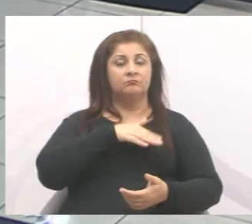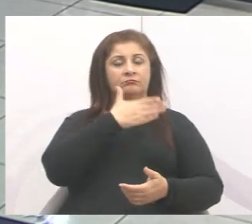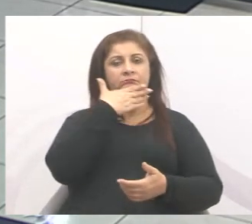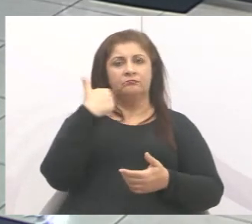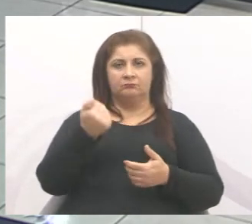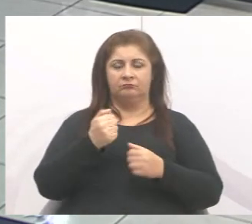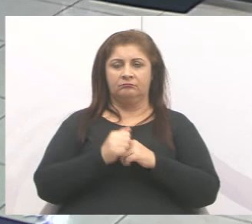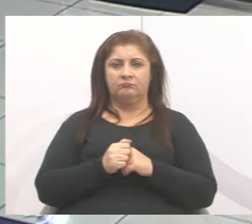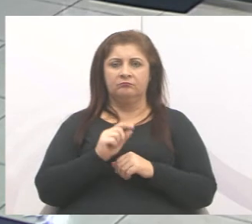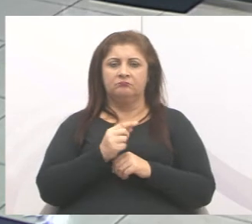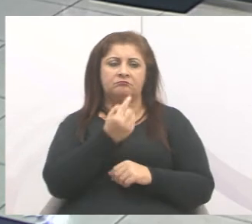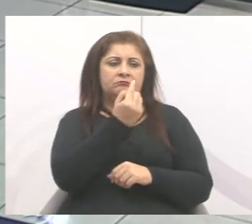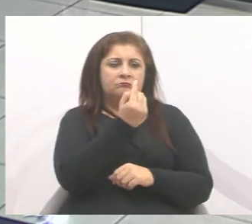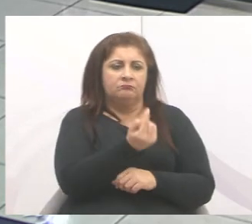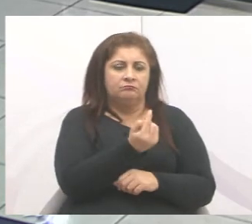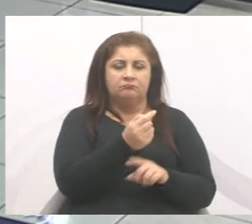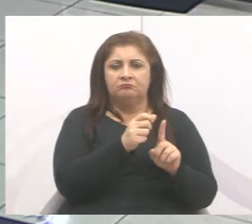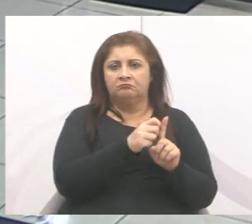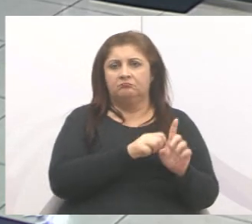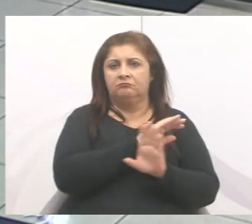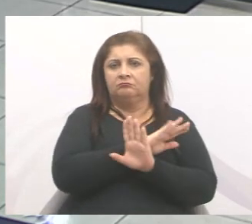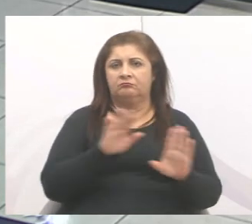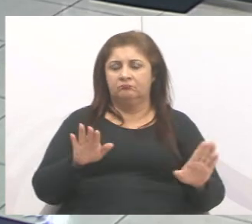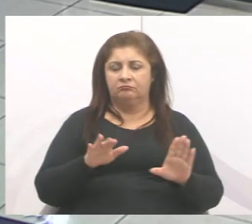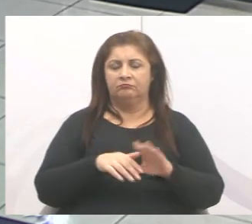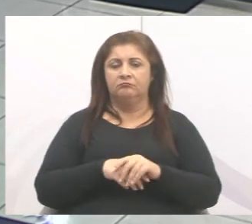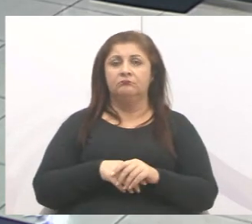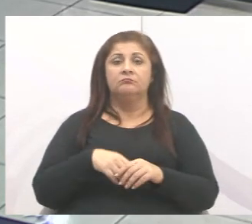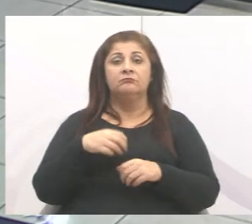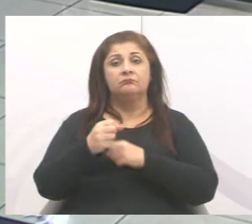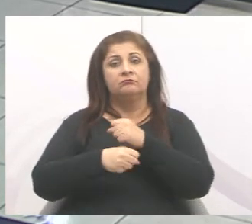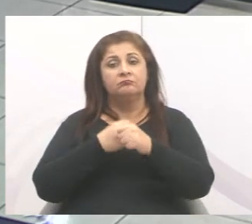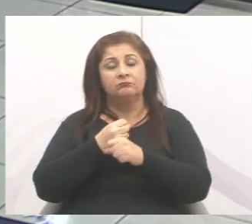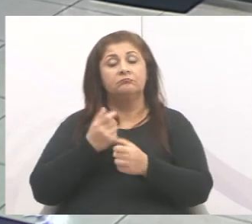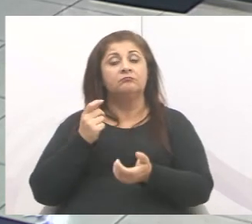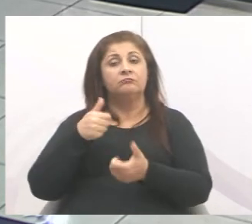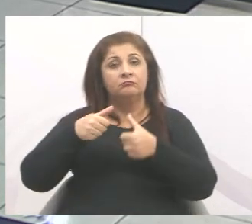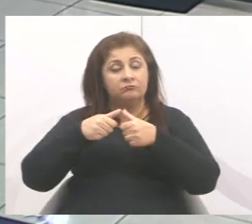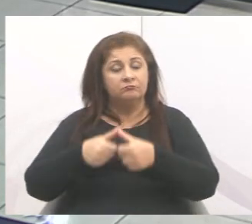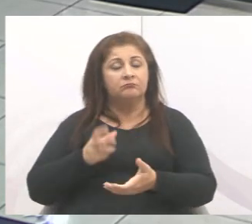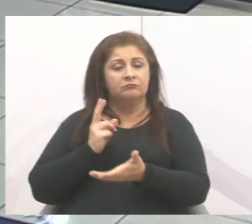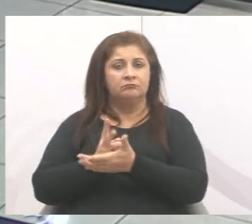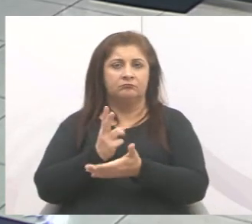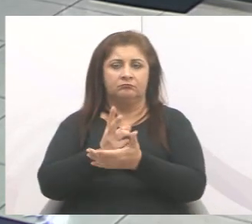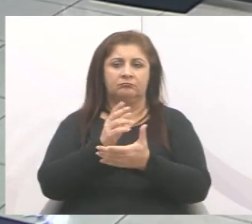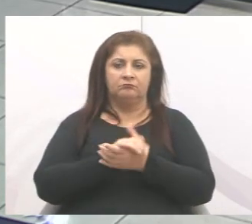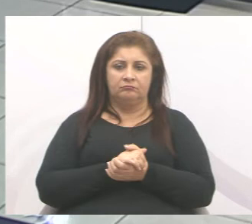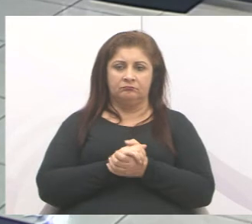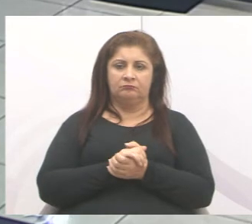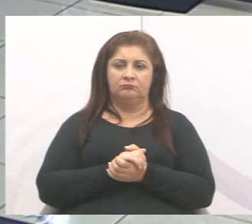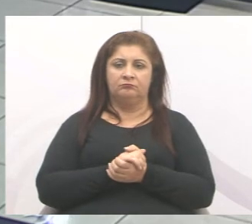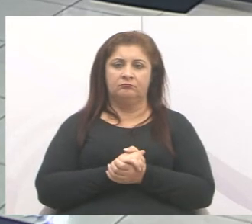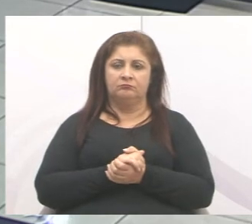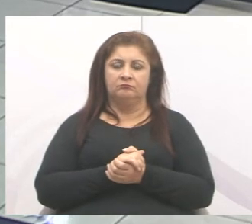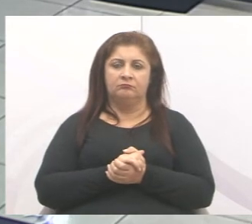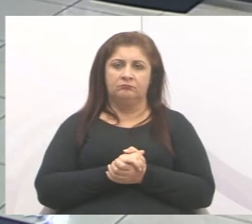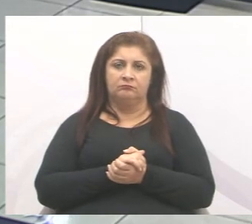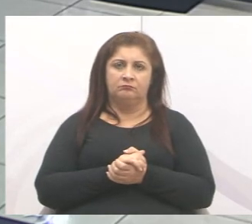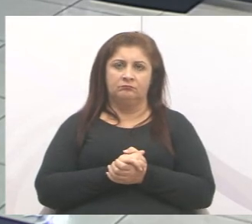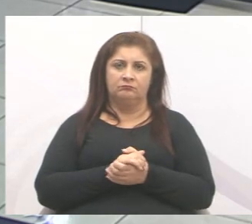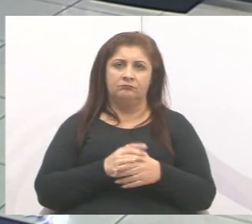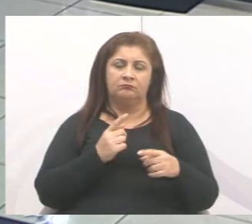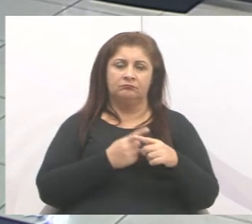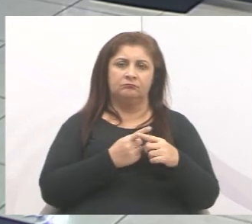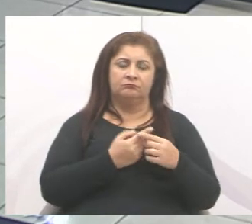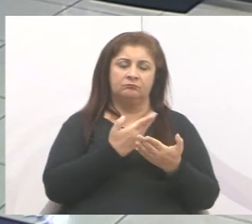simples bonificação pontual num determinado ano, onde se economizou com determinadas outras coisas, porque as escolas